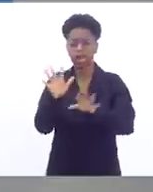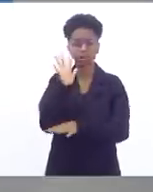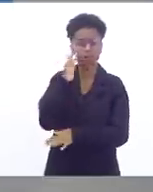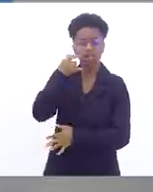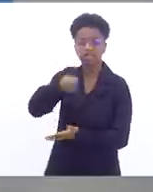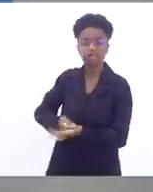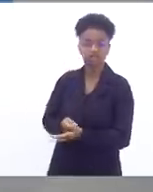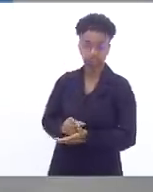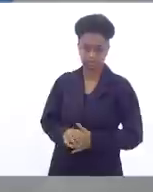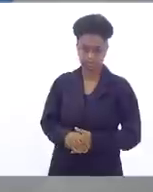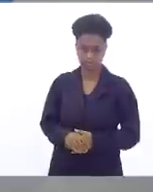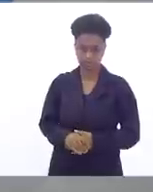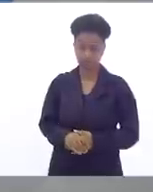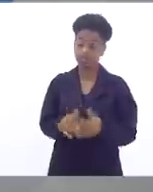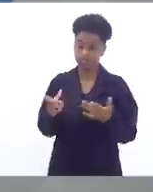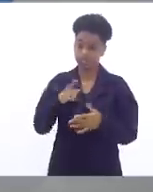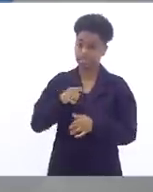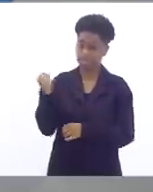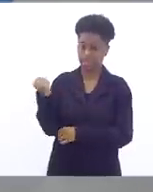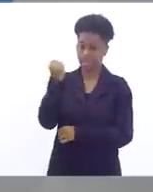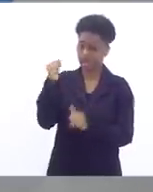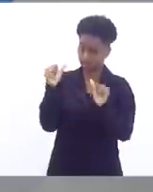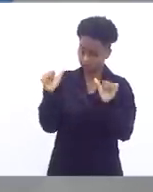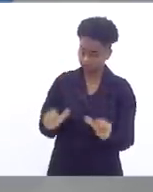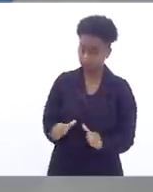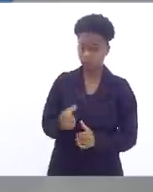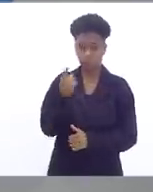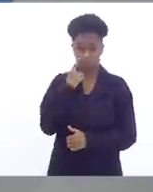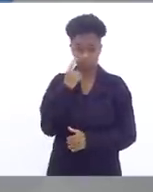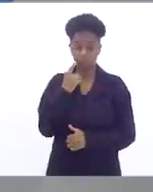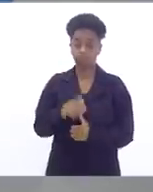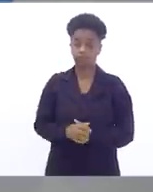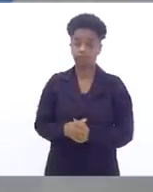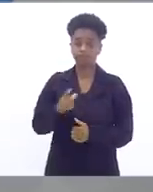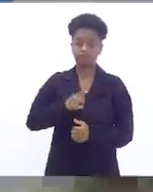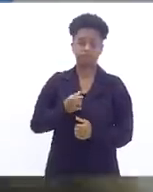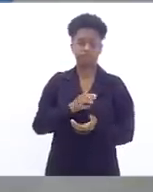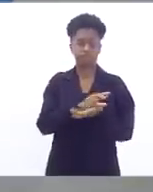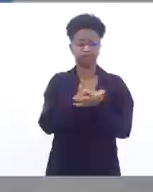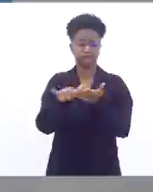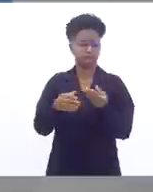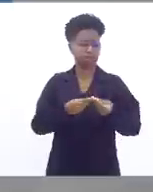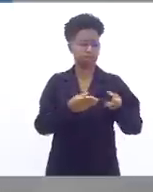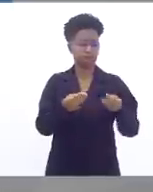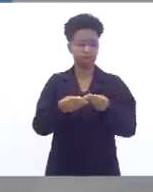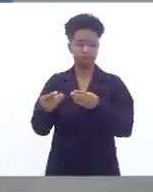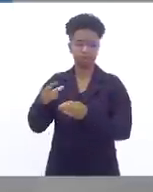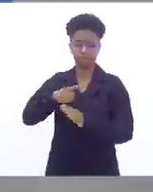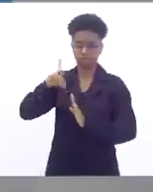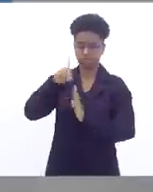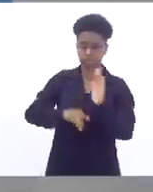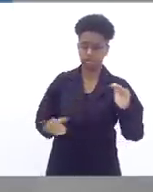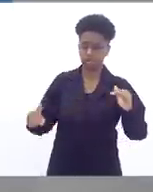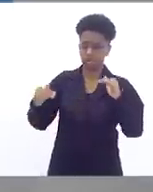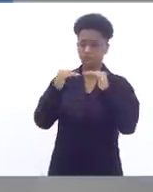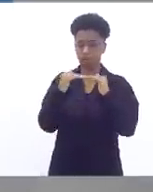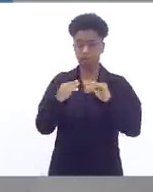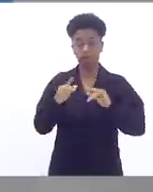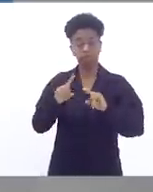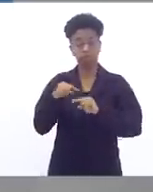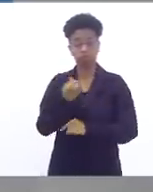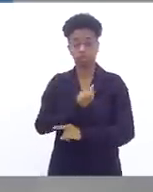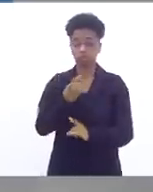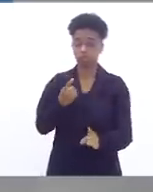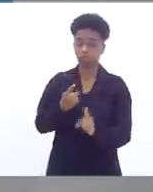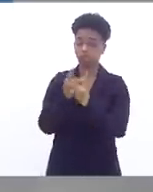aí vem mais grave ainda devido ao grande número de benefícios com direito a qualidade a solução encontrada